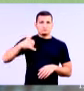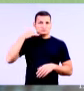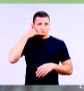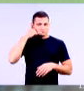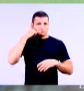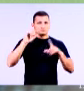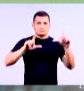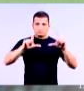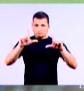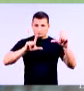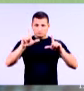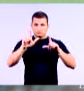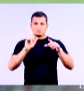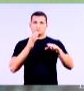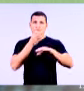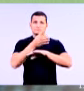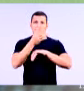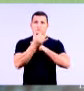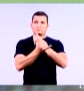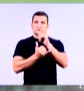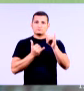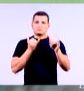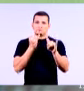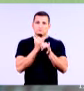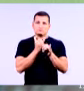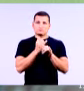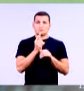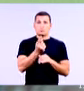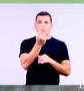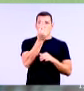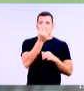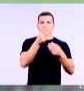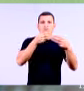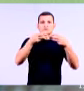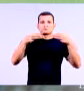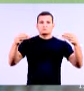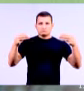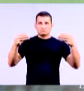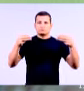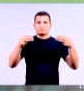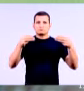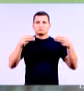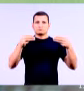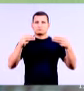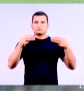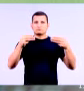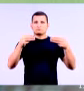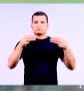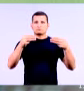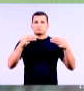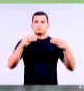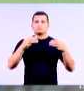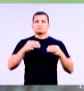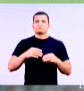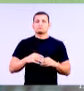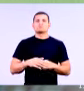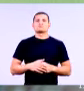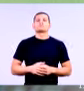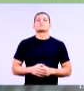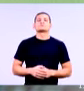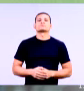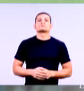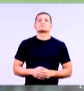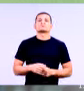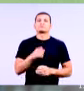acesso à internet por um único provedor. Né? Isso tudo você pode hoje acessar através do